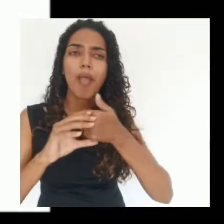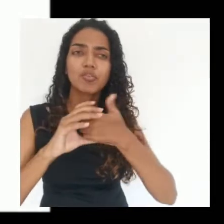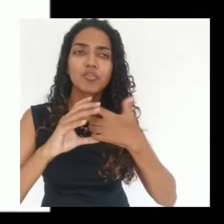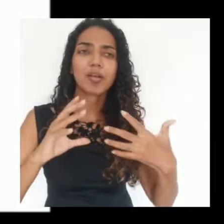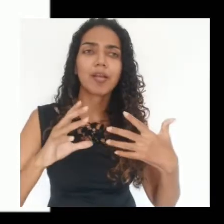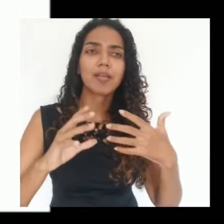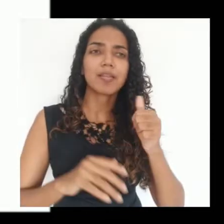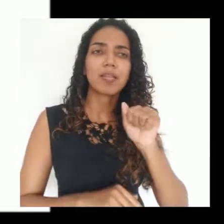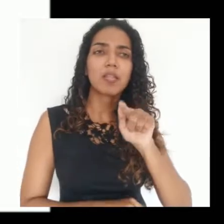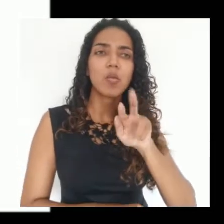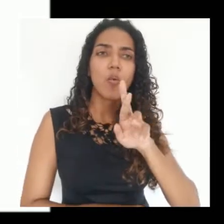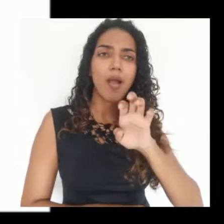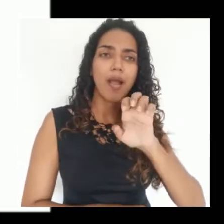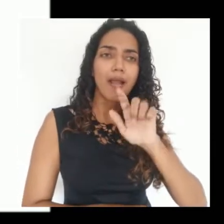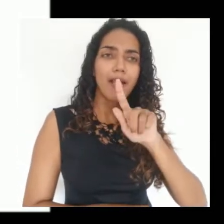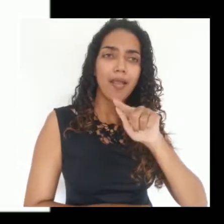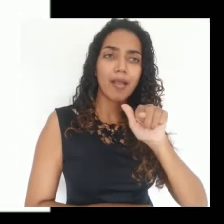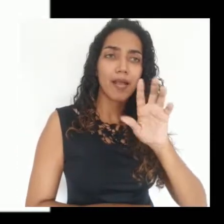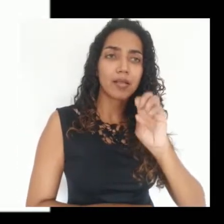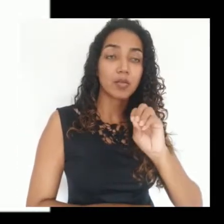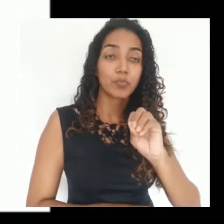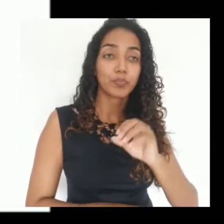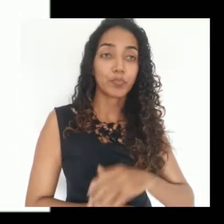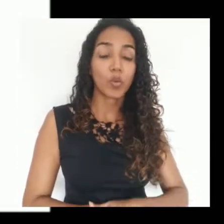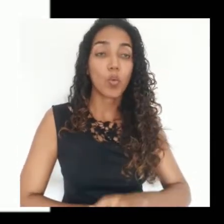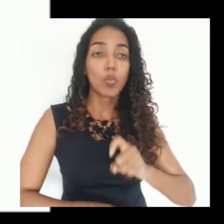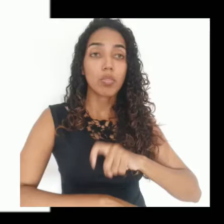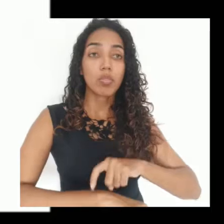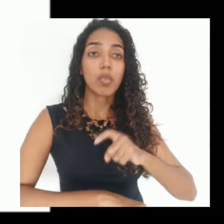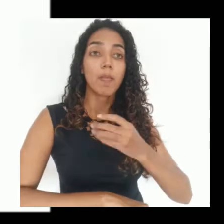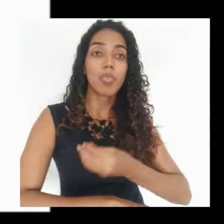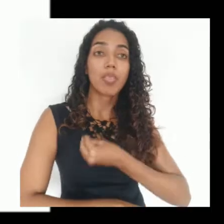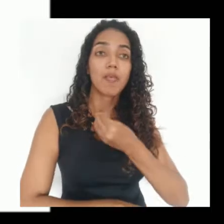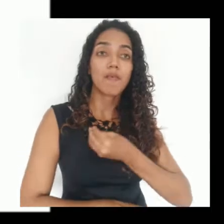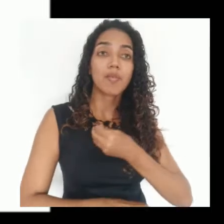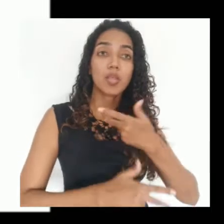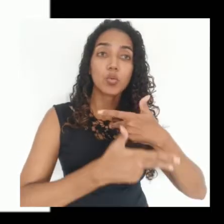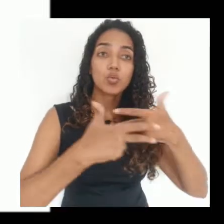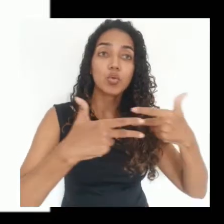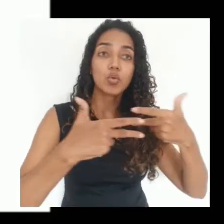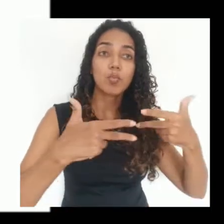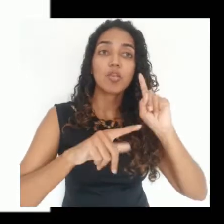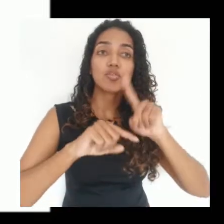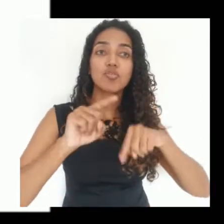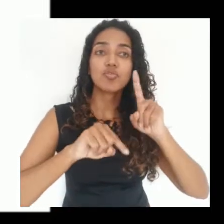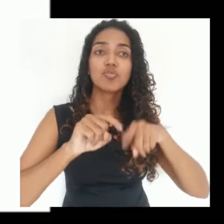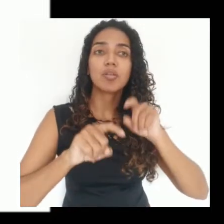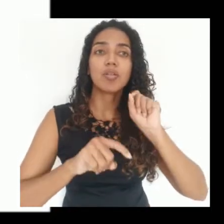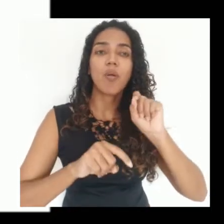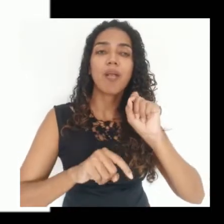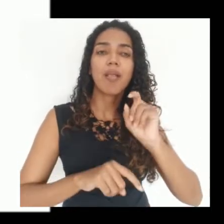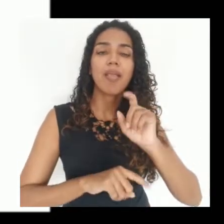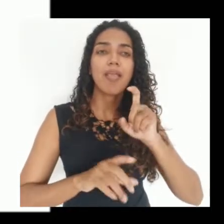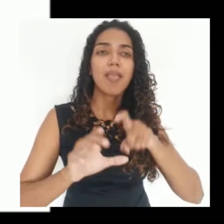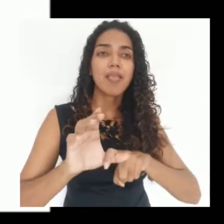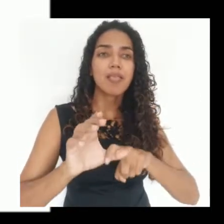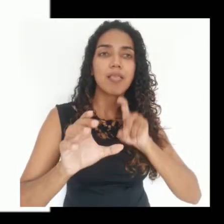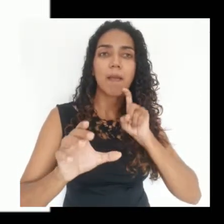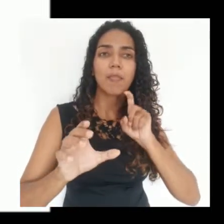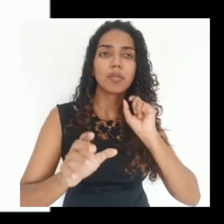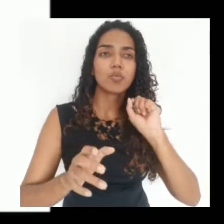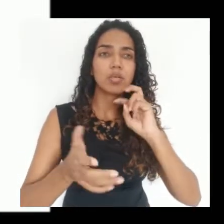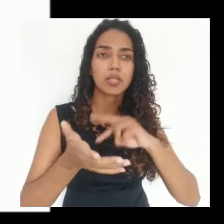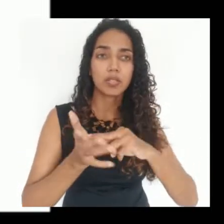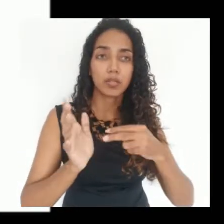ciclo de vida dos objetos, eles são independentes. O que é que isso significa dizer? Tem um exemplo aqui embaixo de uma relação